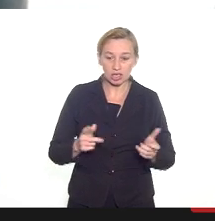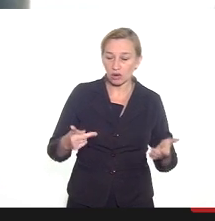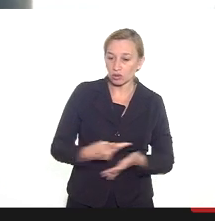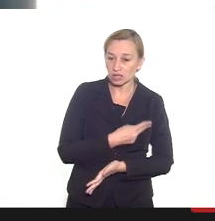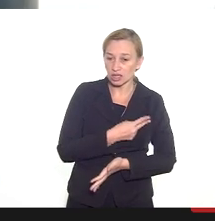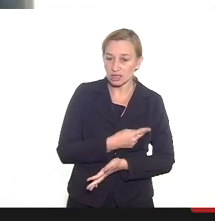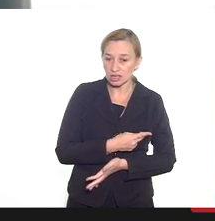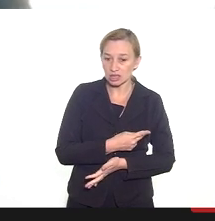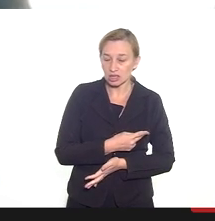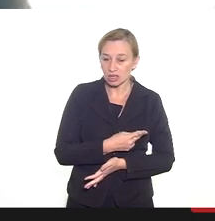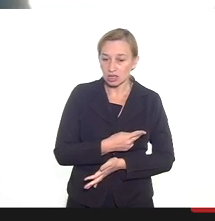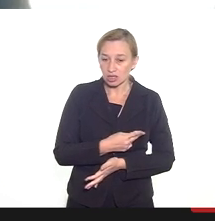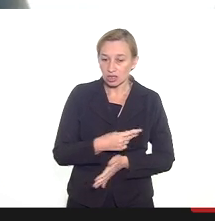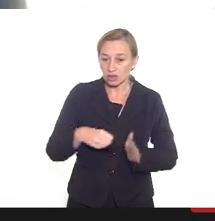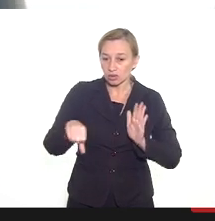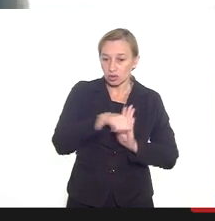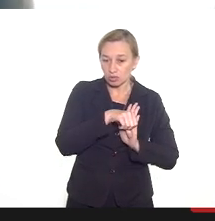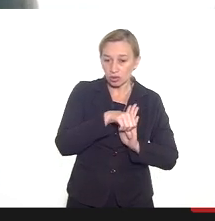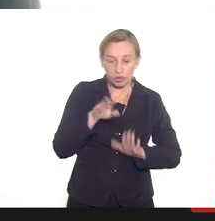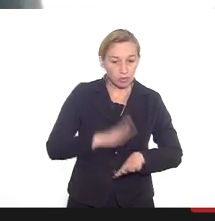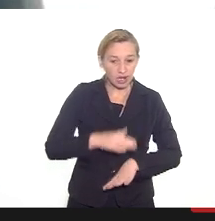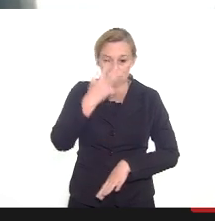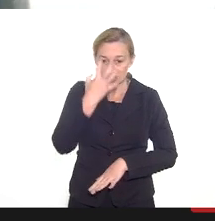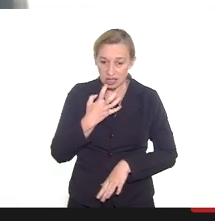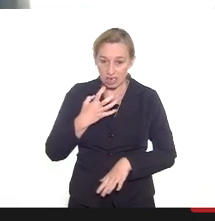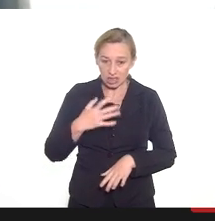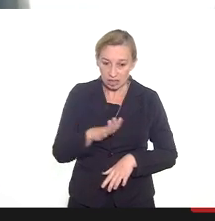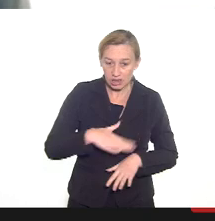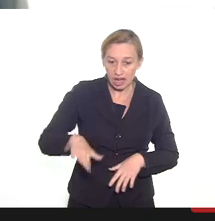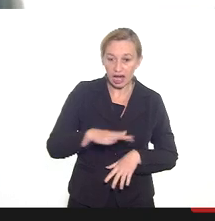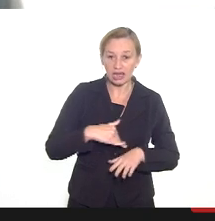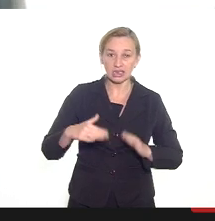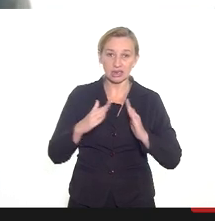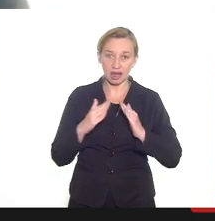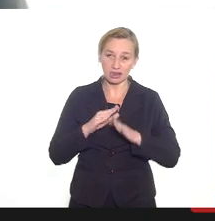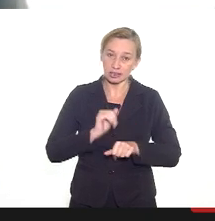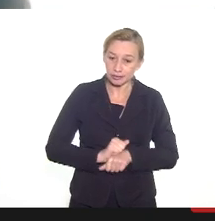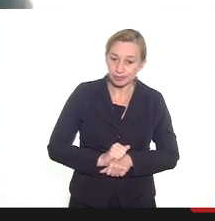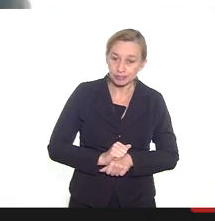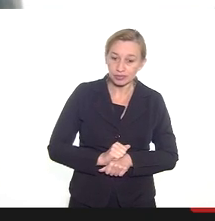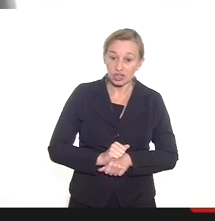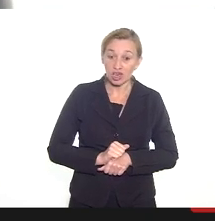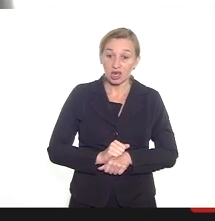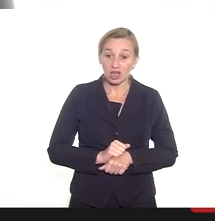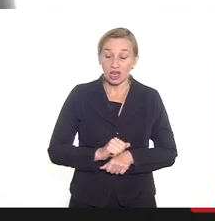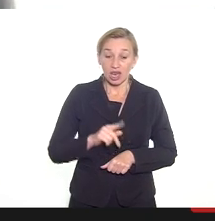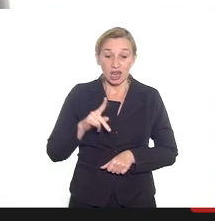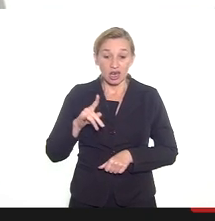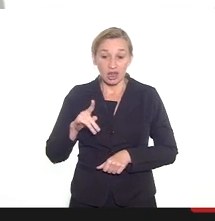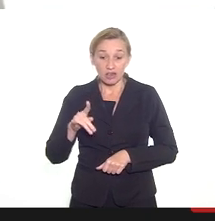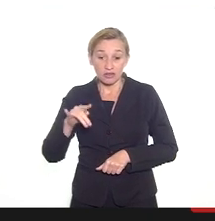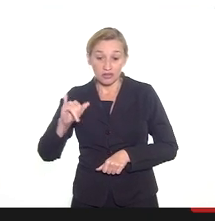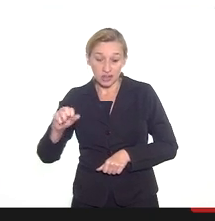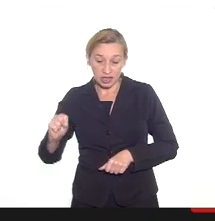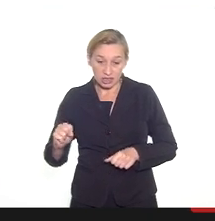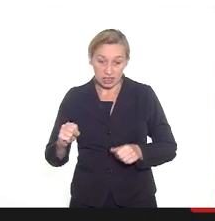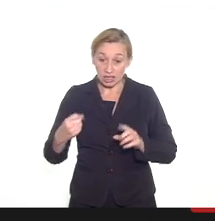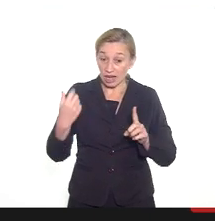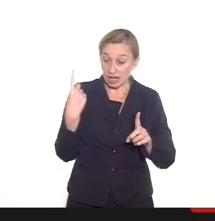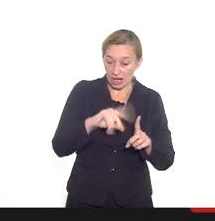ocorrências para os crimes mais graves no ambiente doméstico. Para a violência física, o percentual aumentou